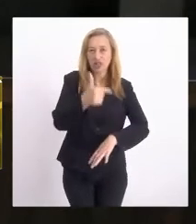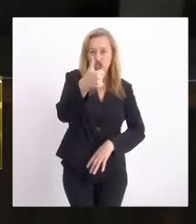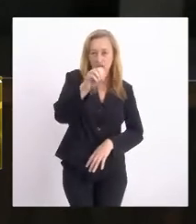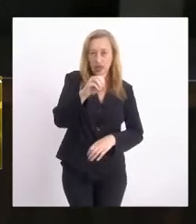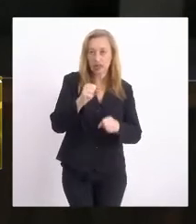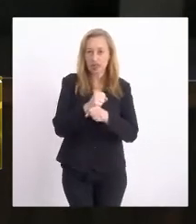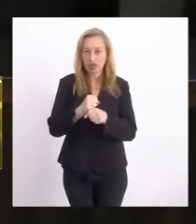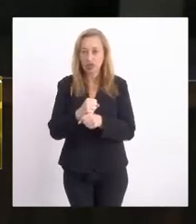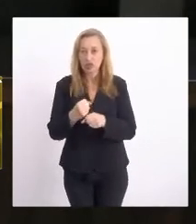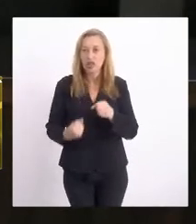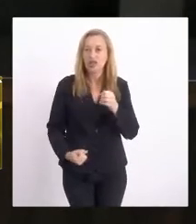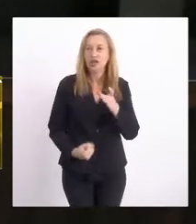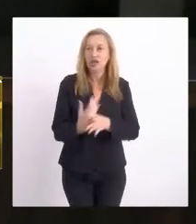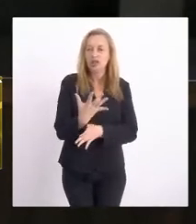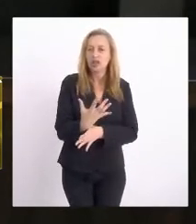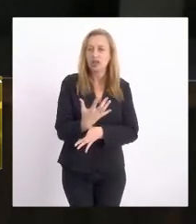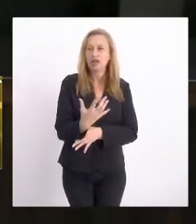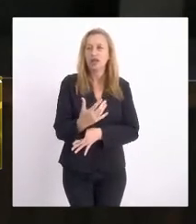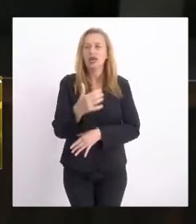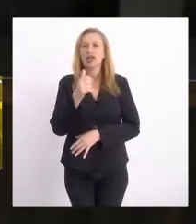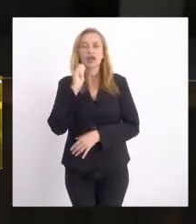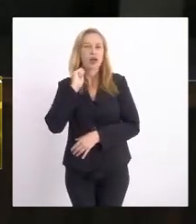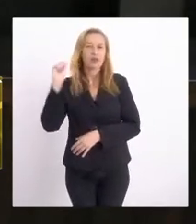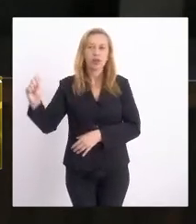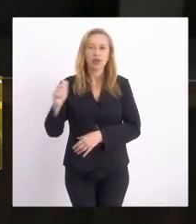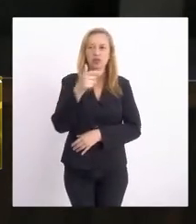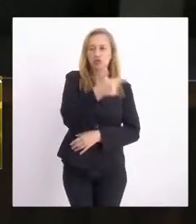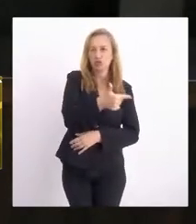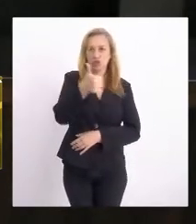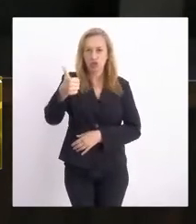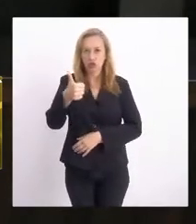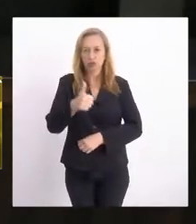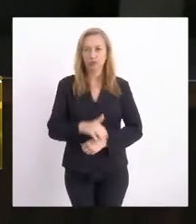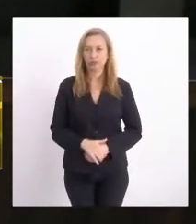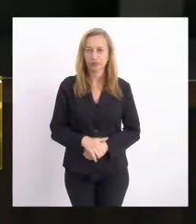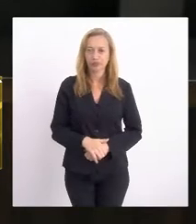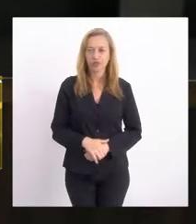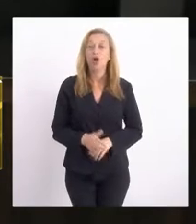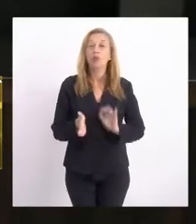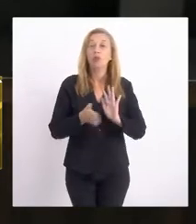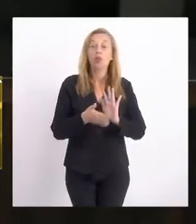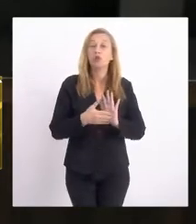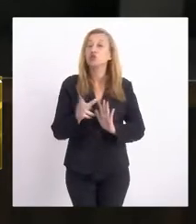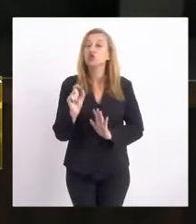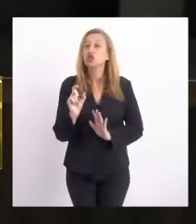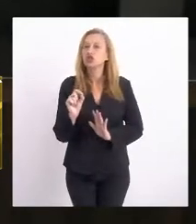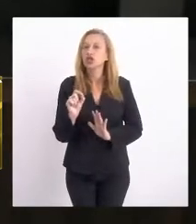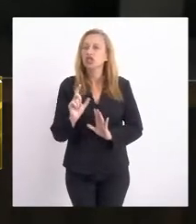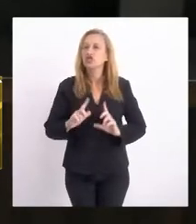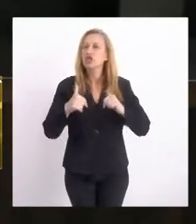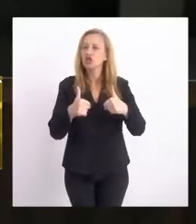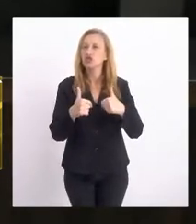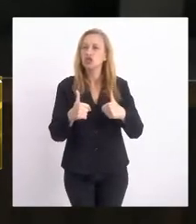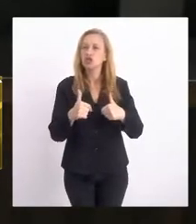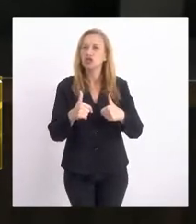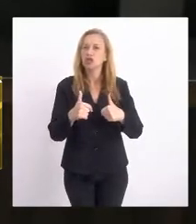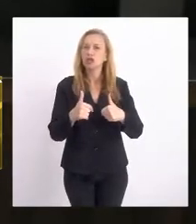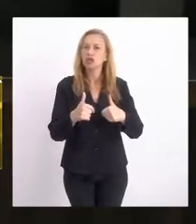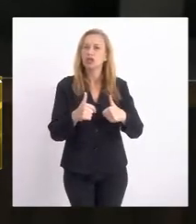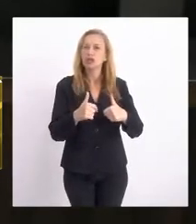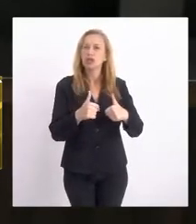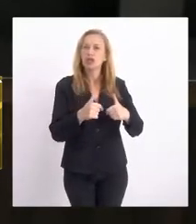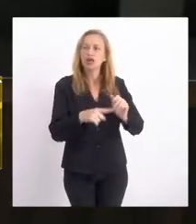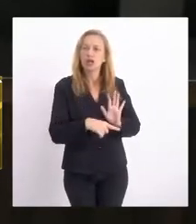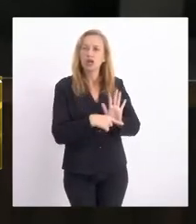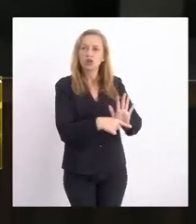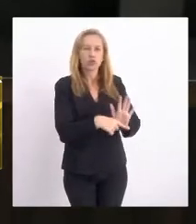anos realizada em abril de 2021 Que propõem ações que coloque um Rio de Janeiro